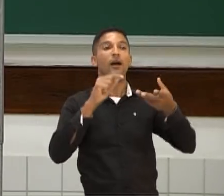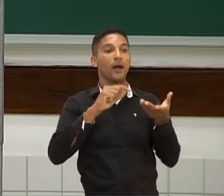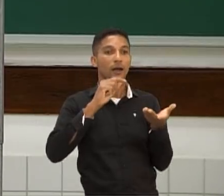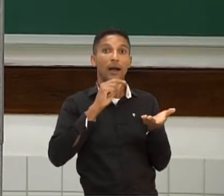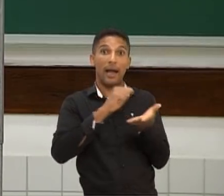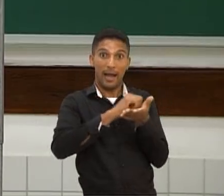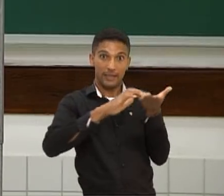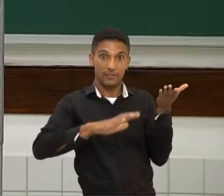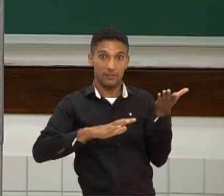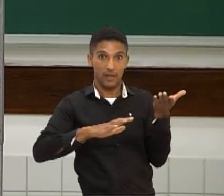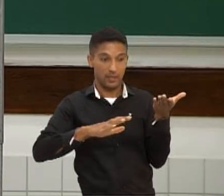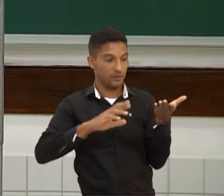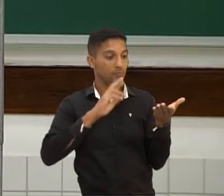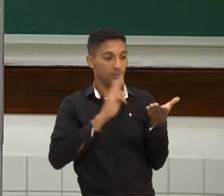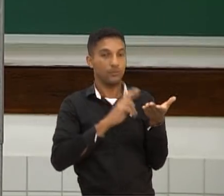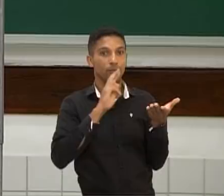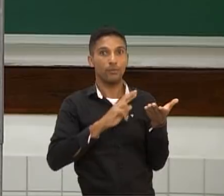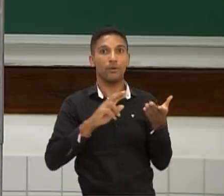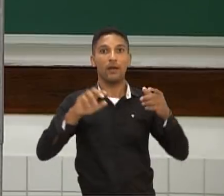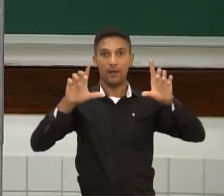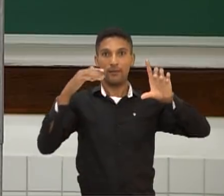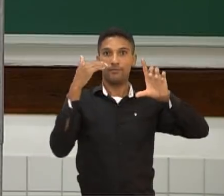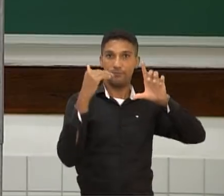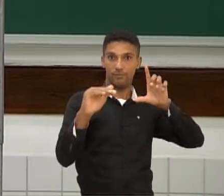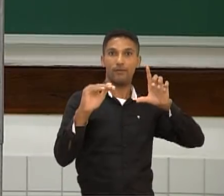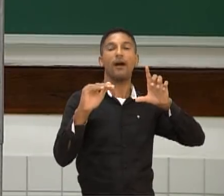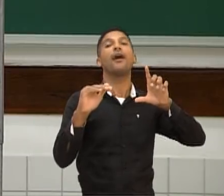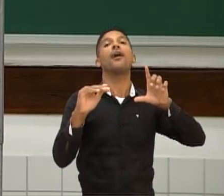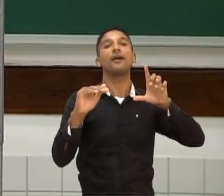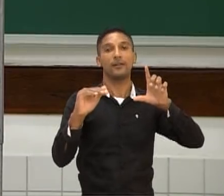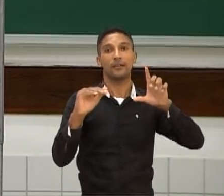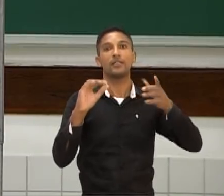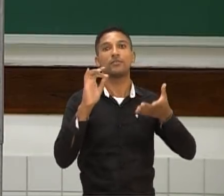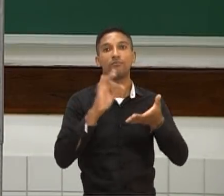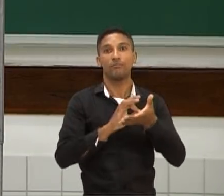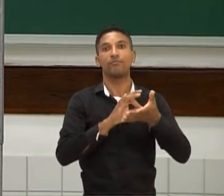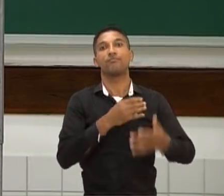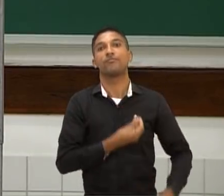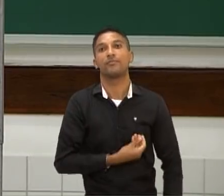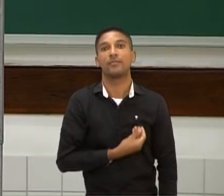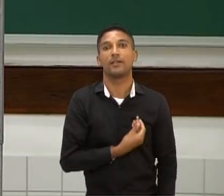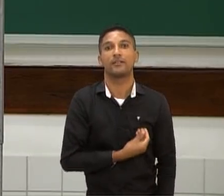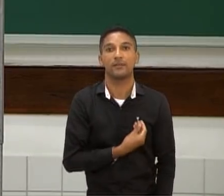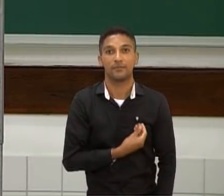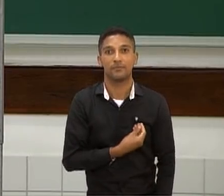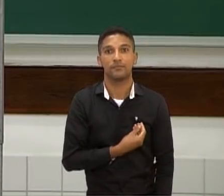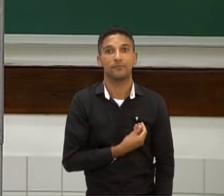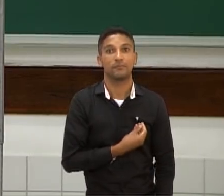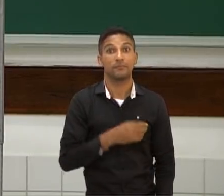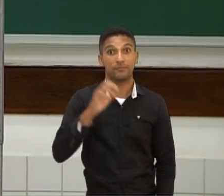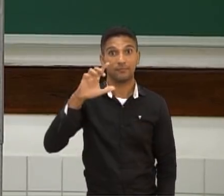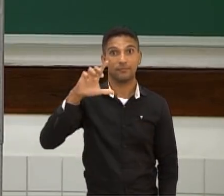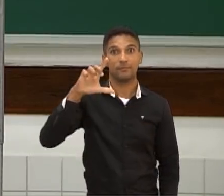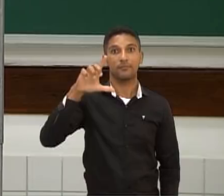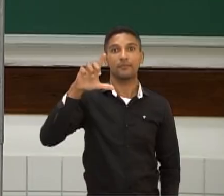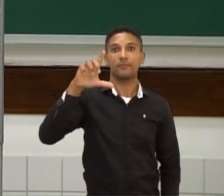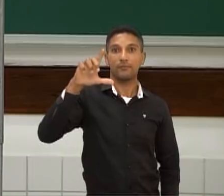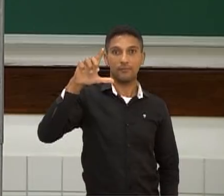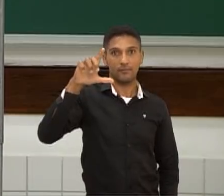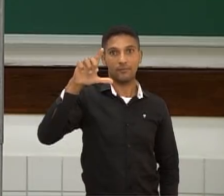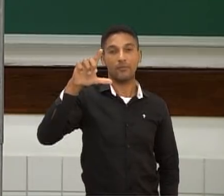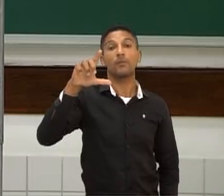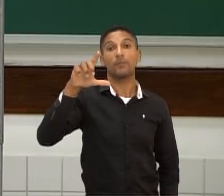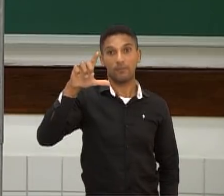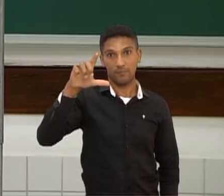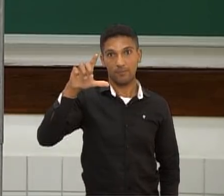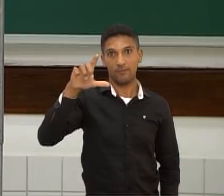realizar atividade e enviar. Pronto, a sua presença na aula estará garantida. Agora que eu acredito que vocês já estejam com o